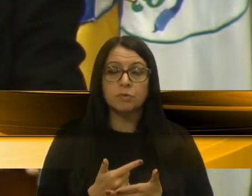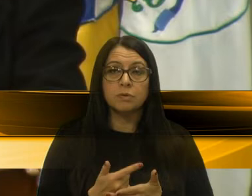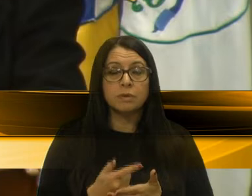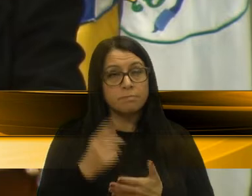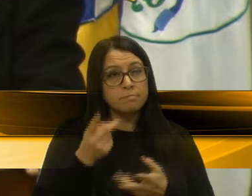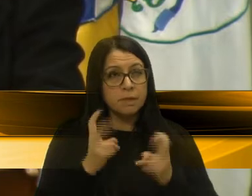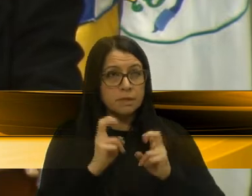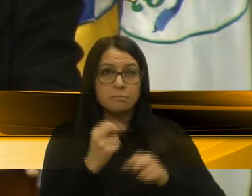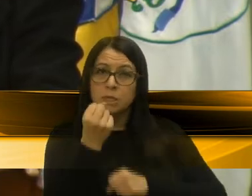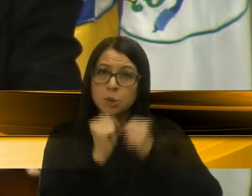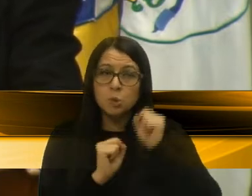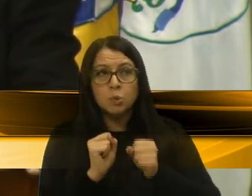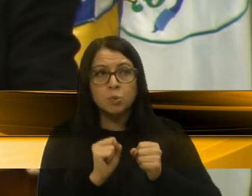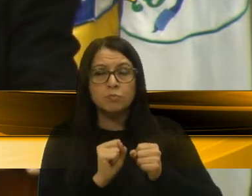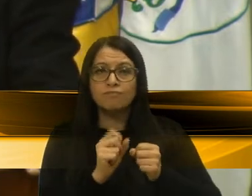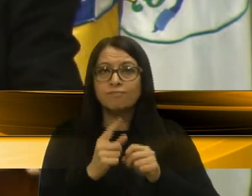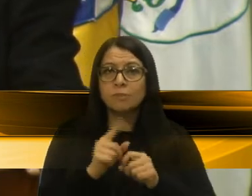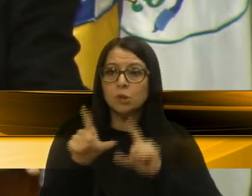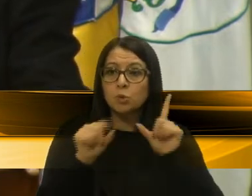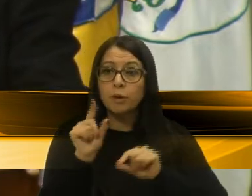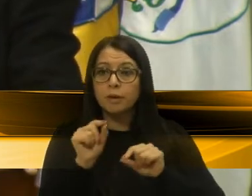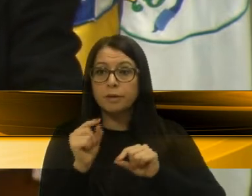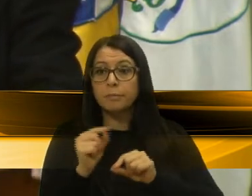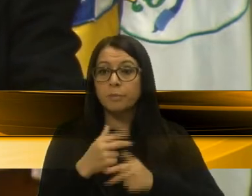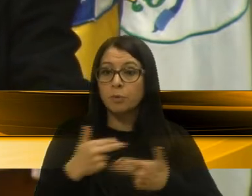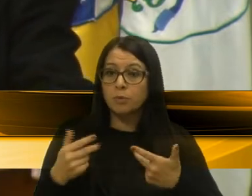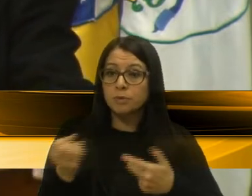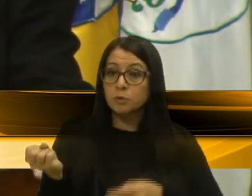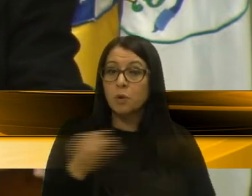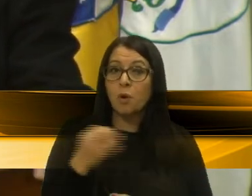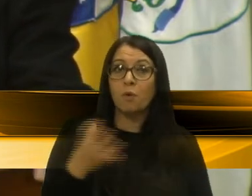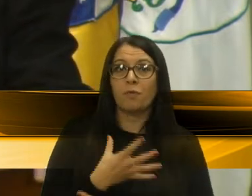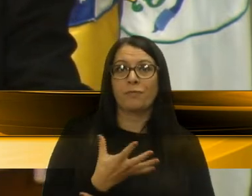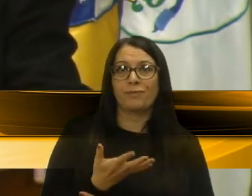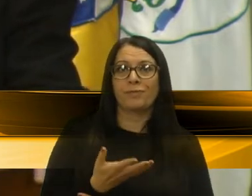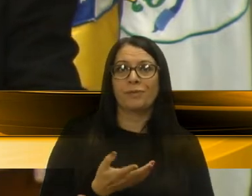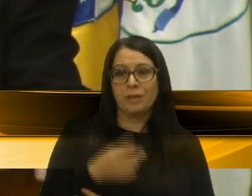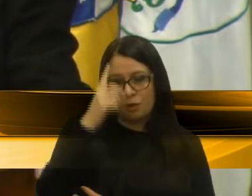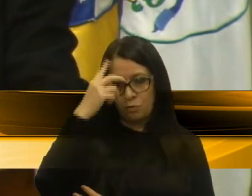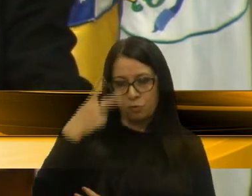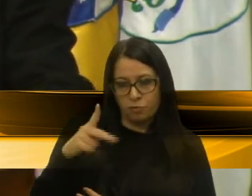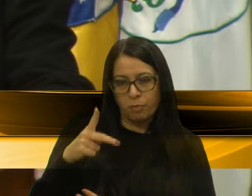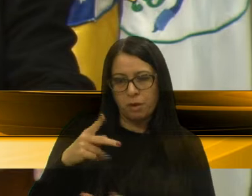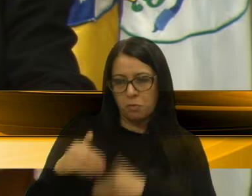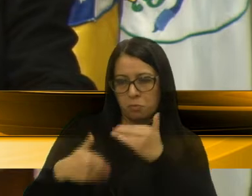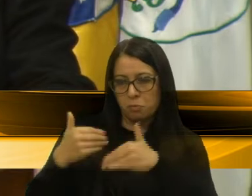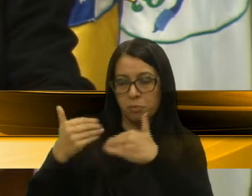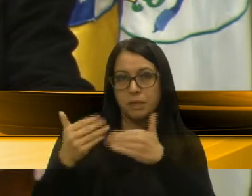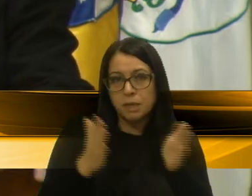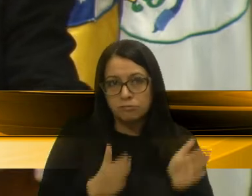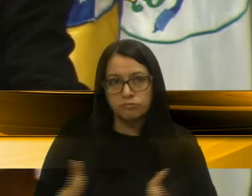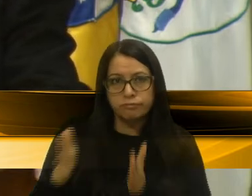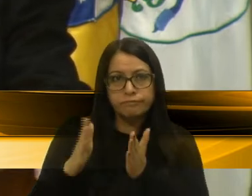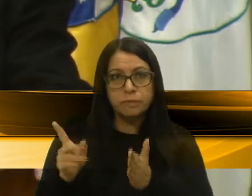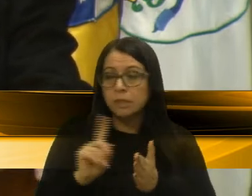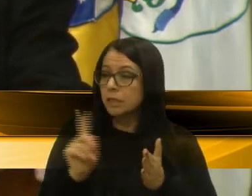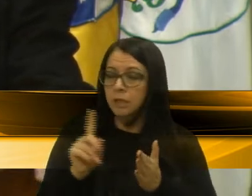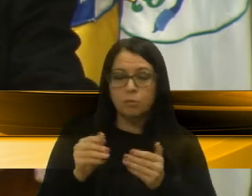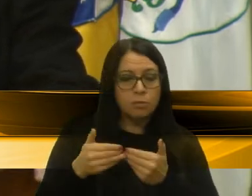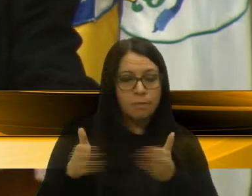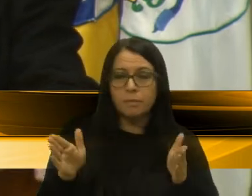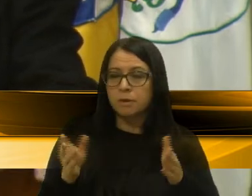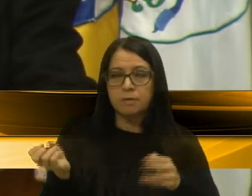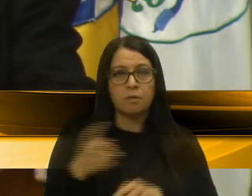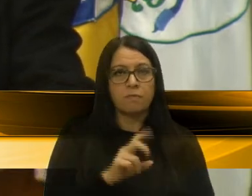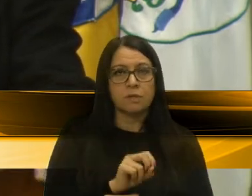indústrias simplesmente optaram por se modernizar, automatizar seus processos e não abrir novas